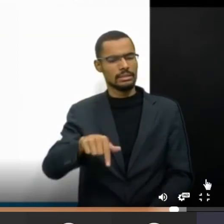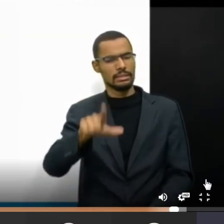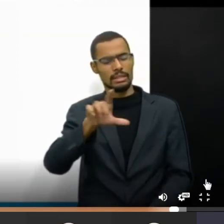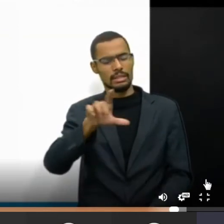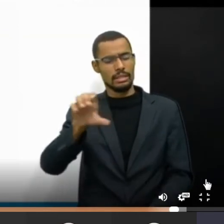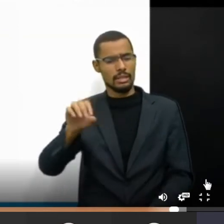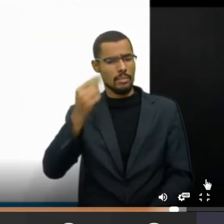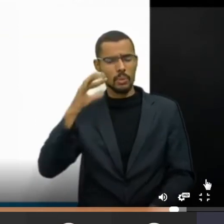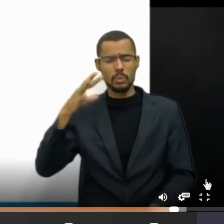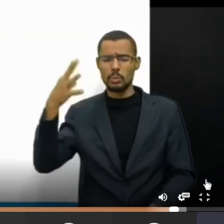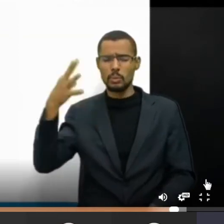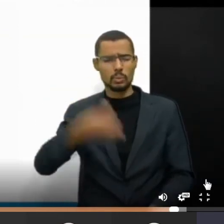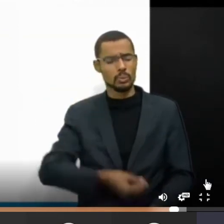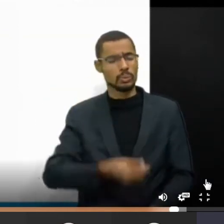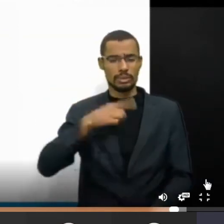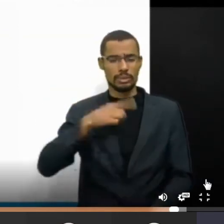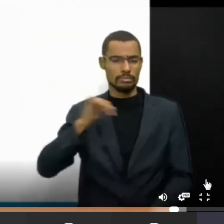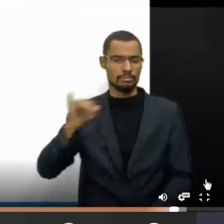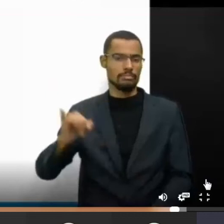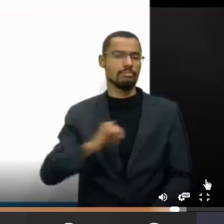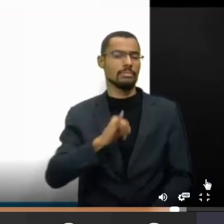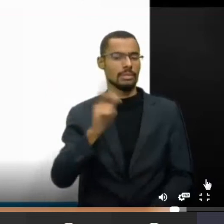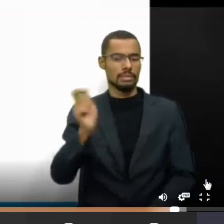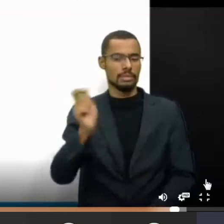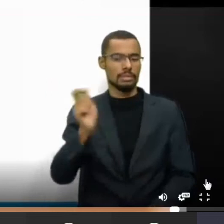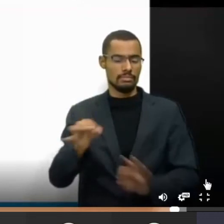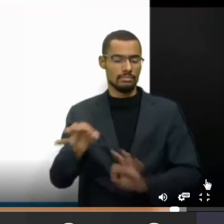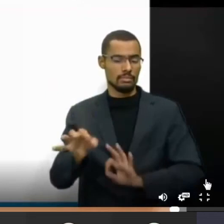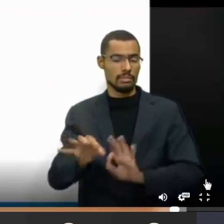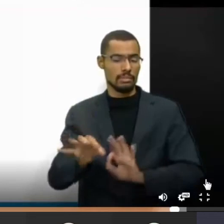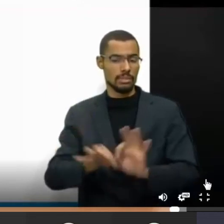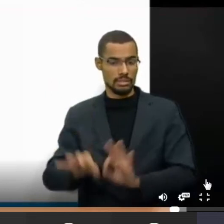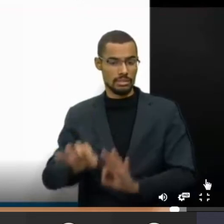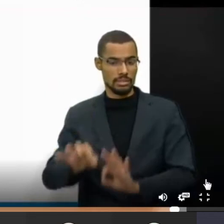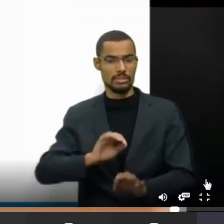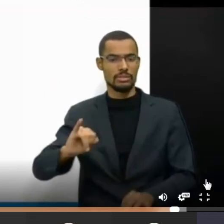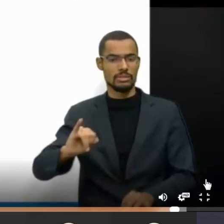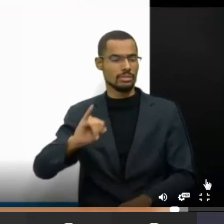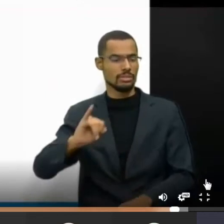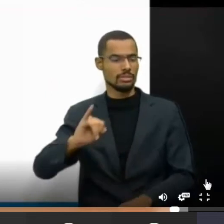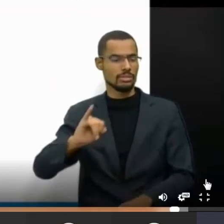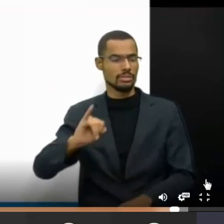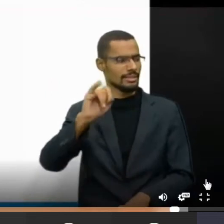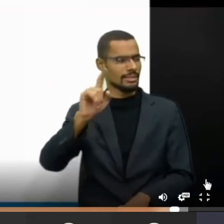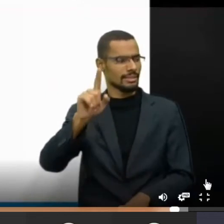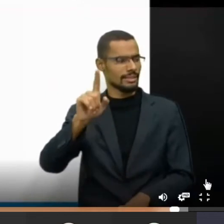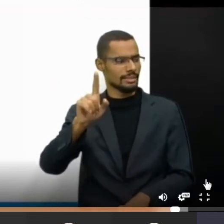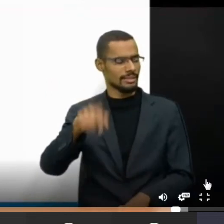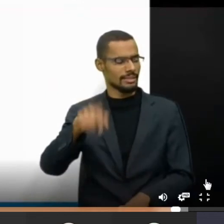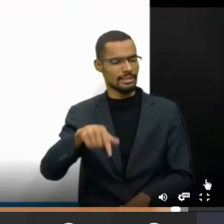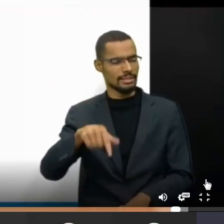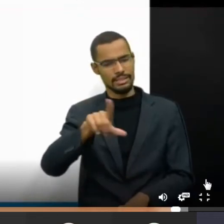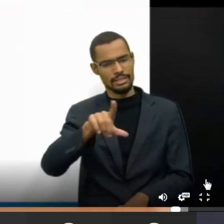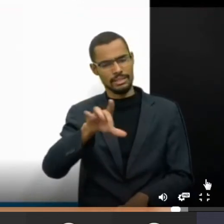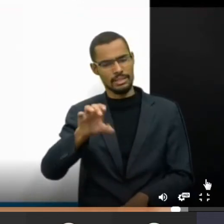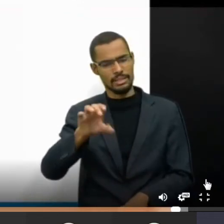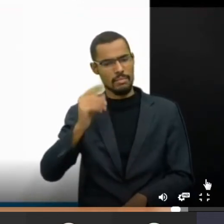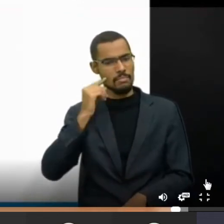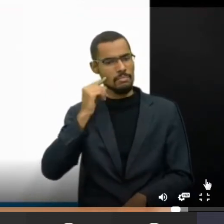eu tenho aqui toda essa porção de intestino delgado. Então, jejuno e ilho são as maiores porções